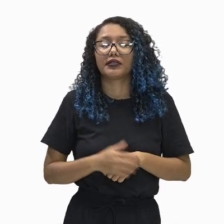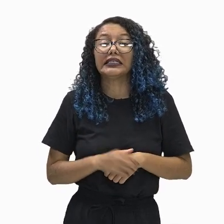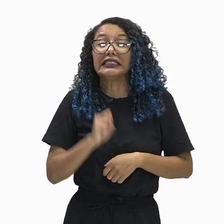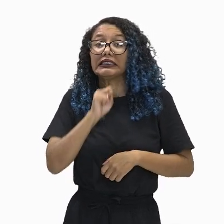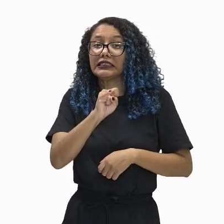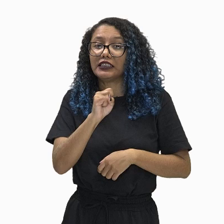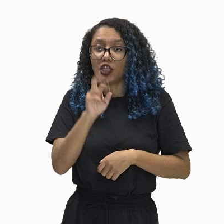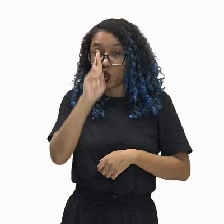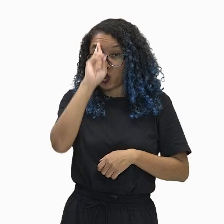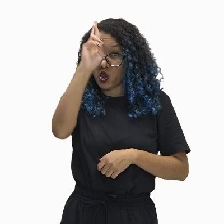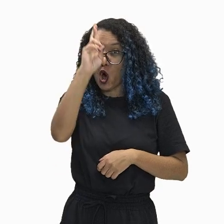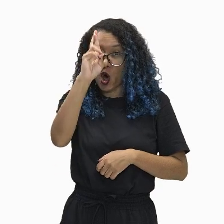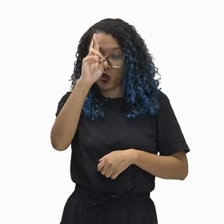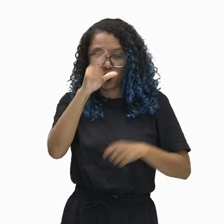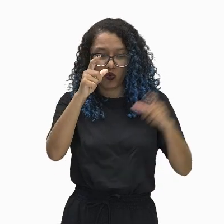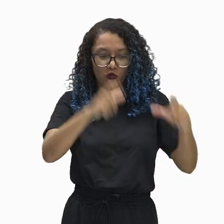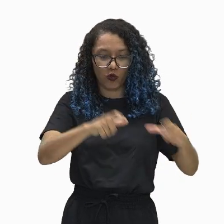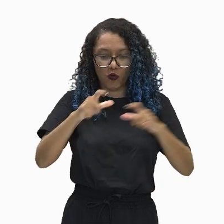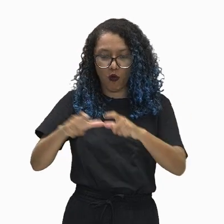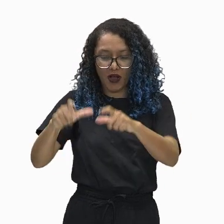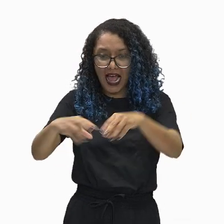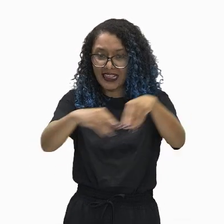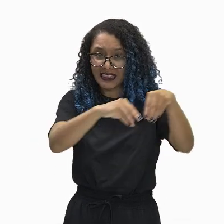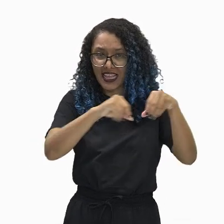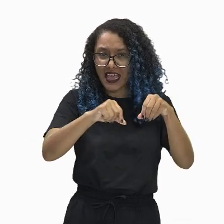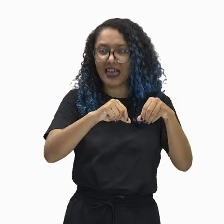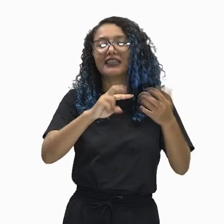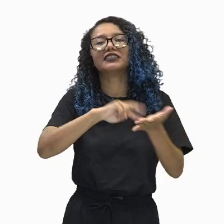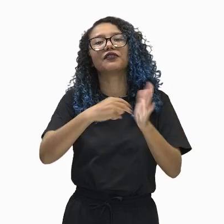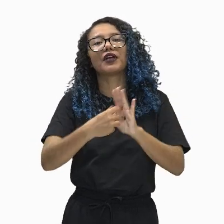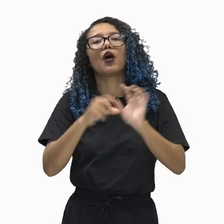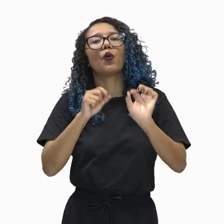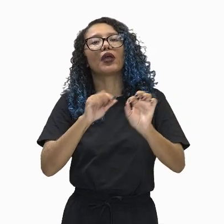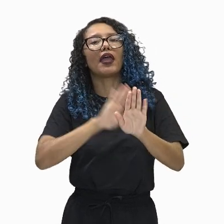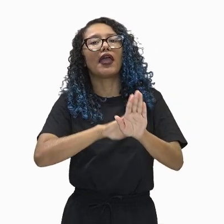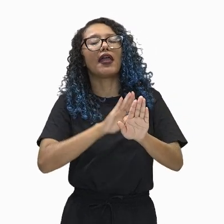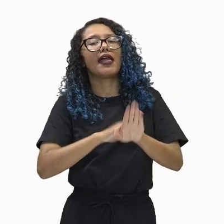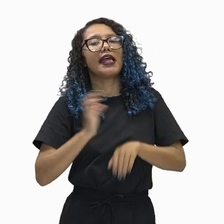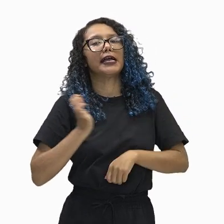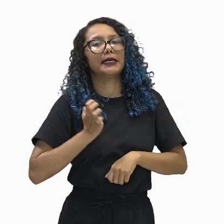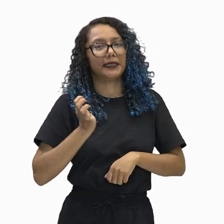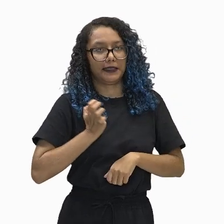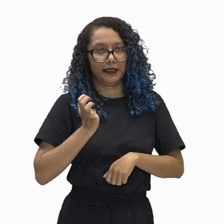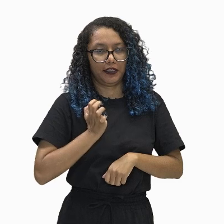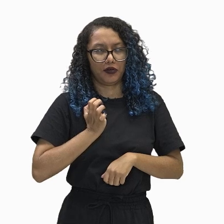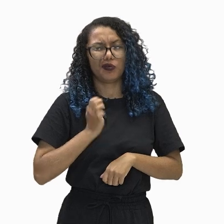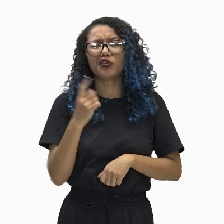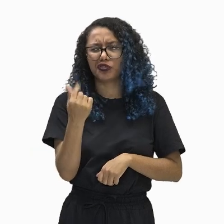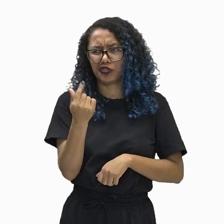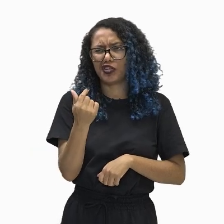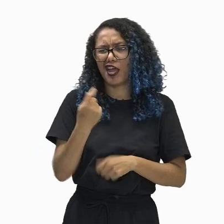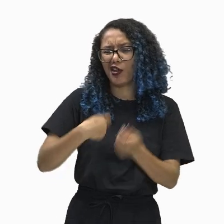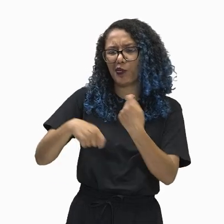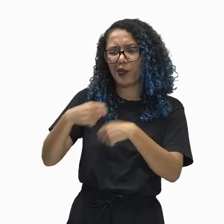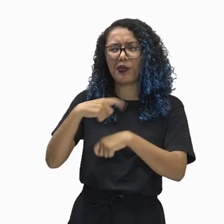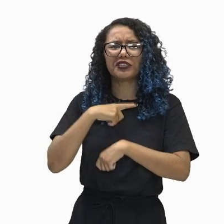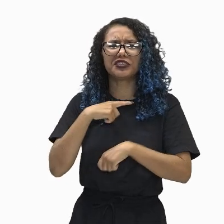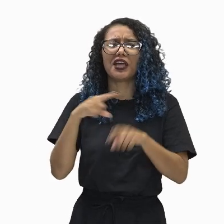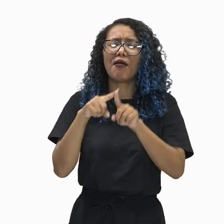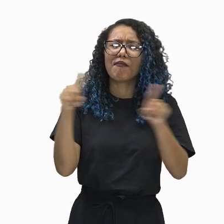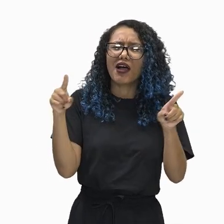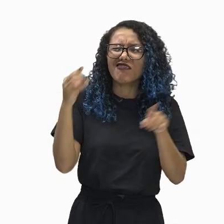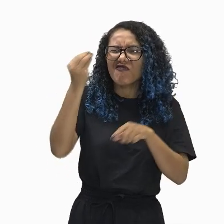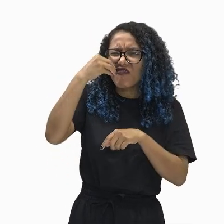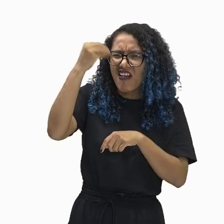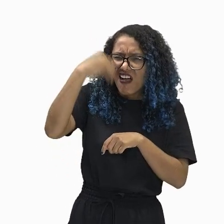logo você era rico, você tinha dinheiro. Ou melhor, não existia. Existia, gente. Existia o dinheiro, existia o comércio, mas ele era muito fraco, quase